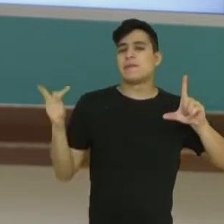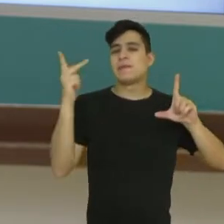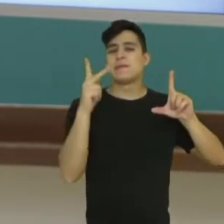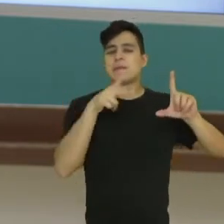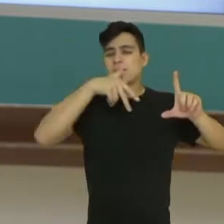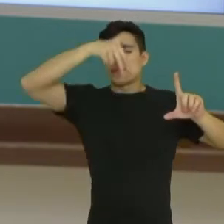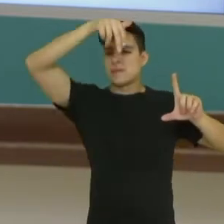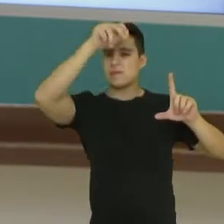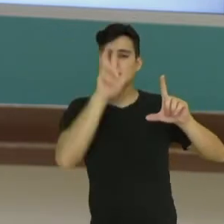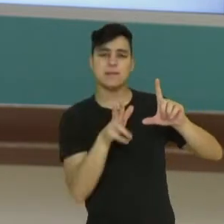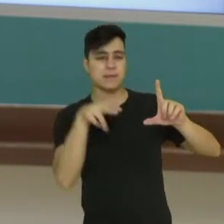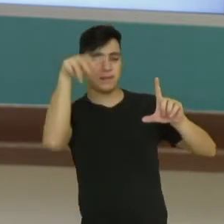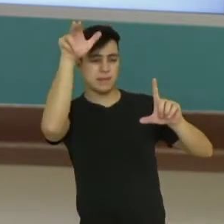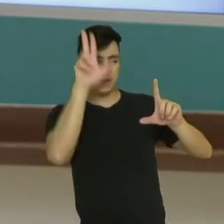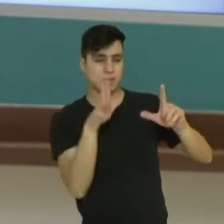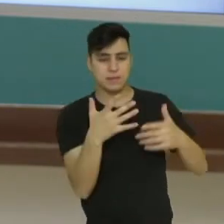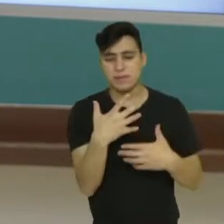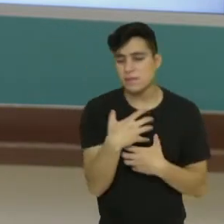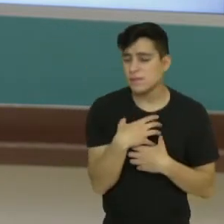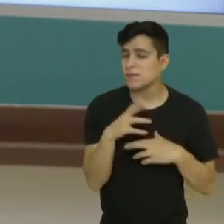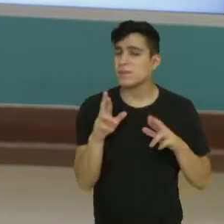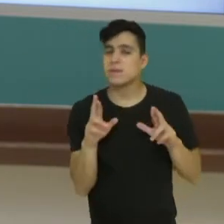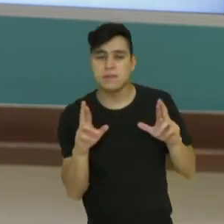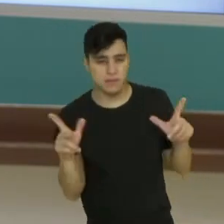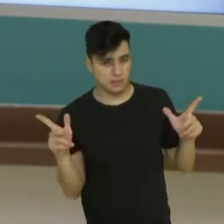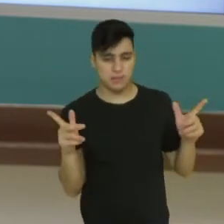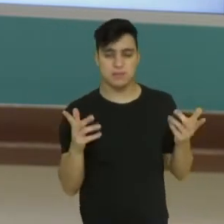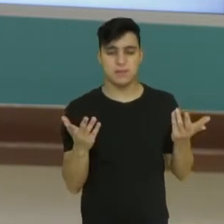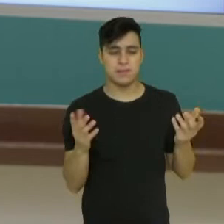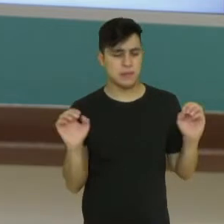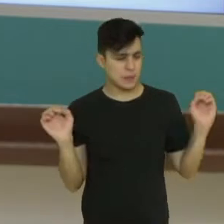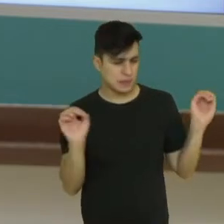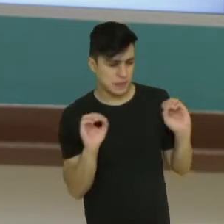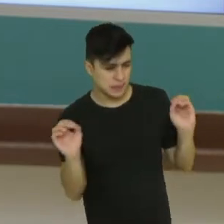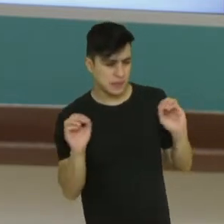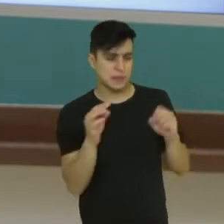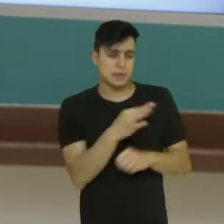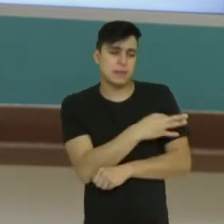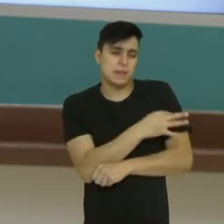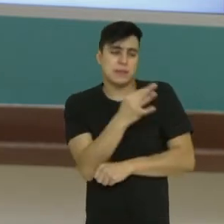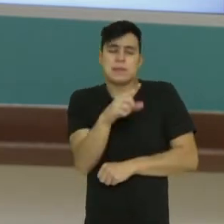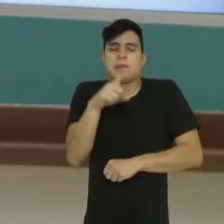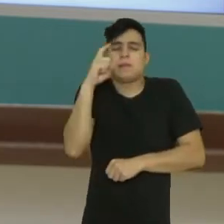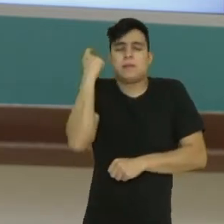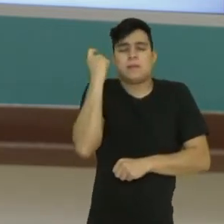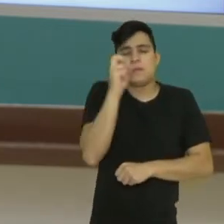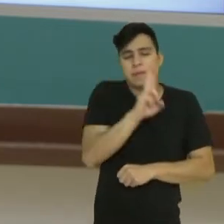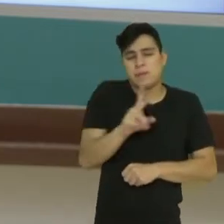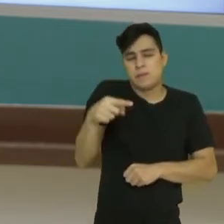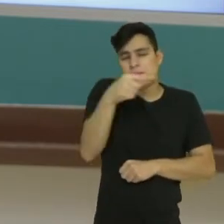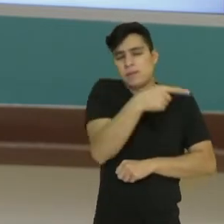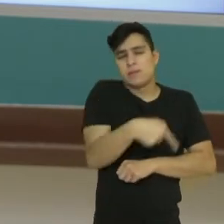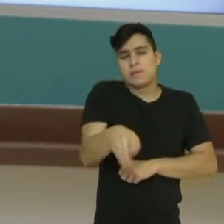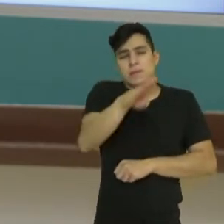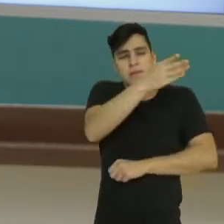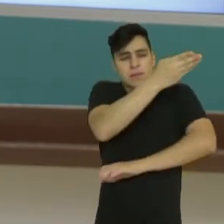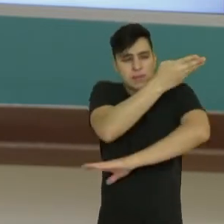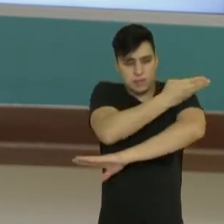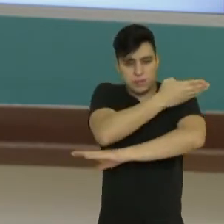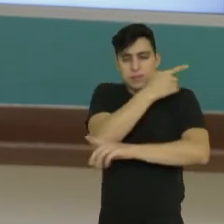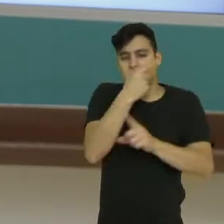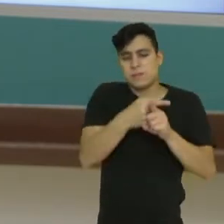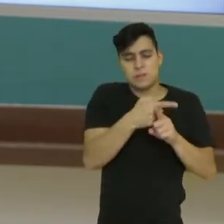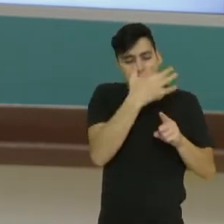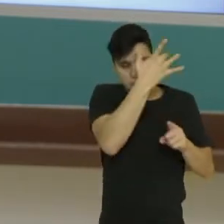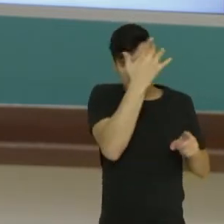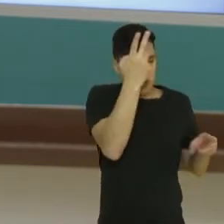essa educação visual vai ser feita de uma forma diferente. Não é utilizado mais a técnica que era utilizada lá na Idade Antiga, porque tinha pessoas